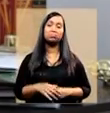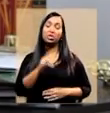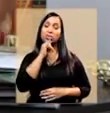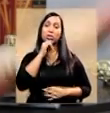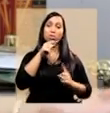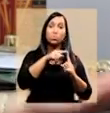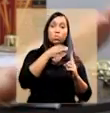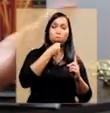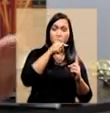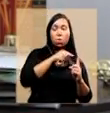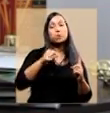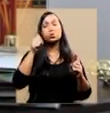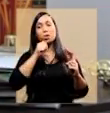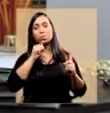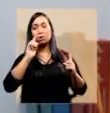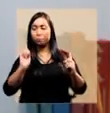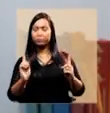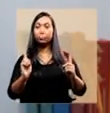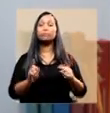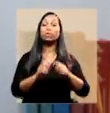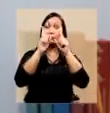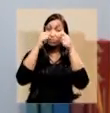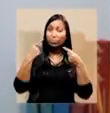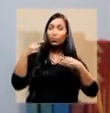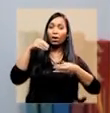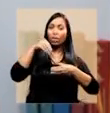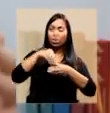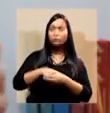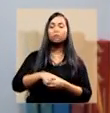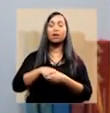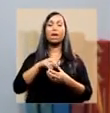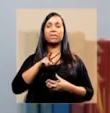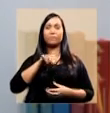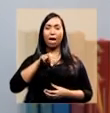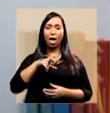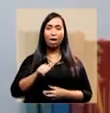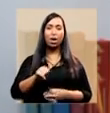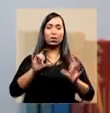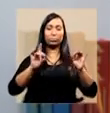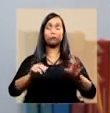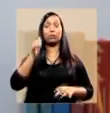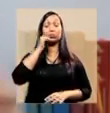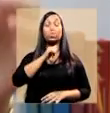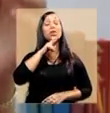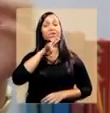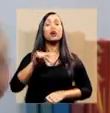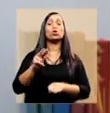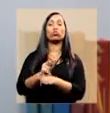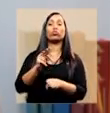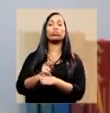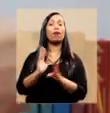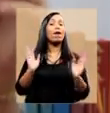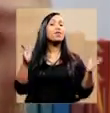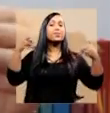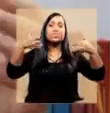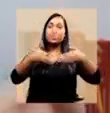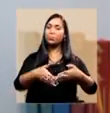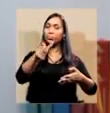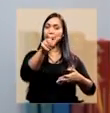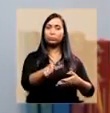pessoas, o agressor e também a vítima. A vara de violência especializada contra a mulher, ela vai